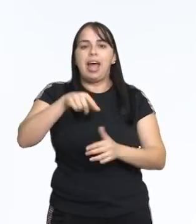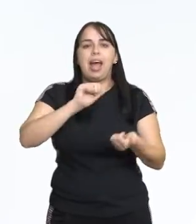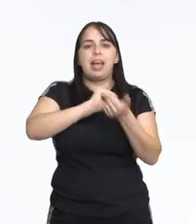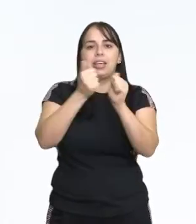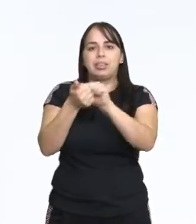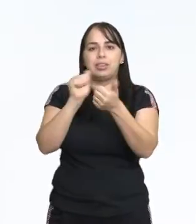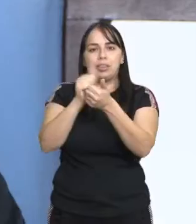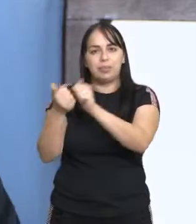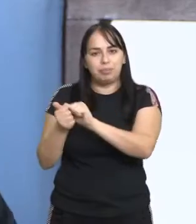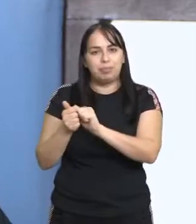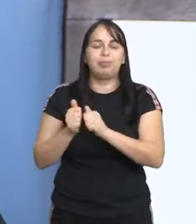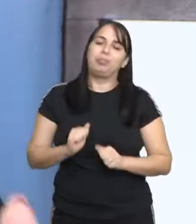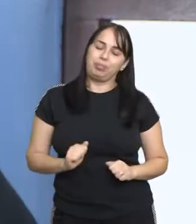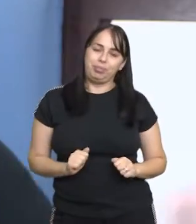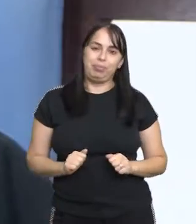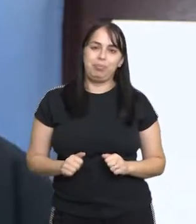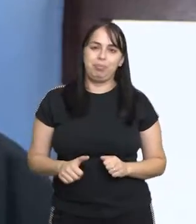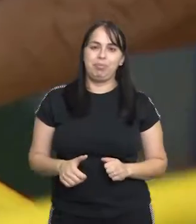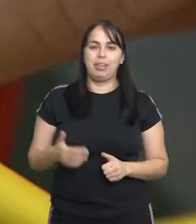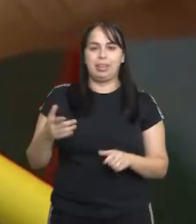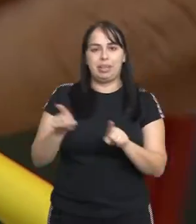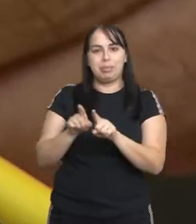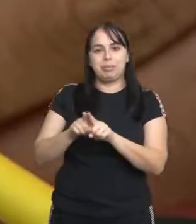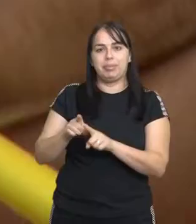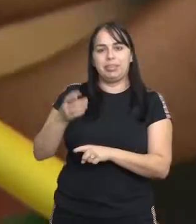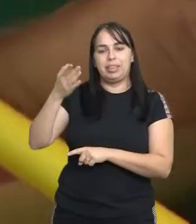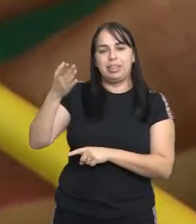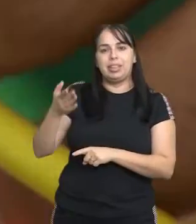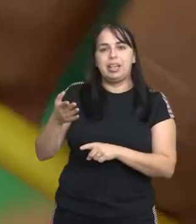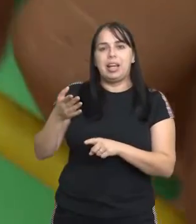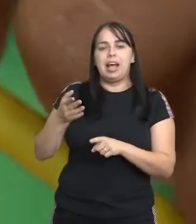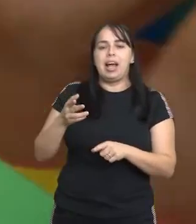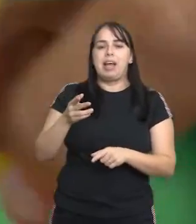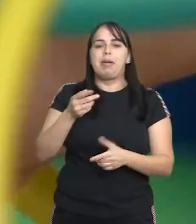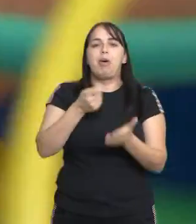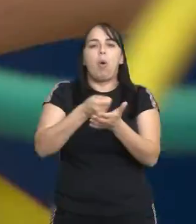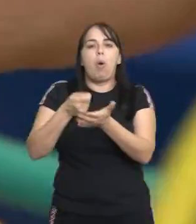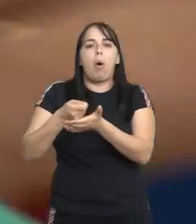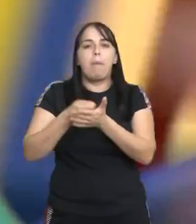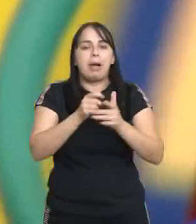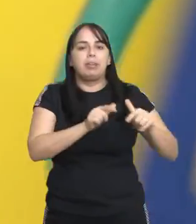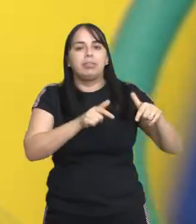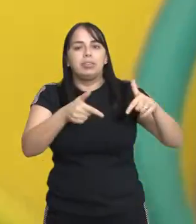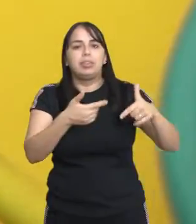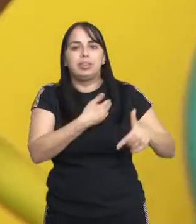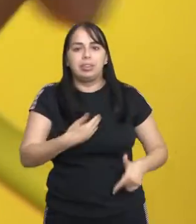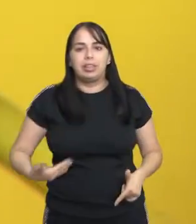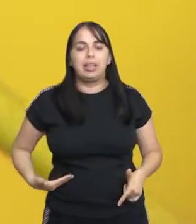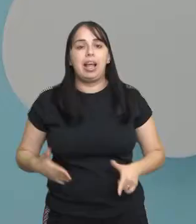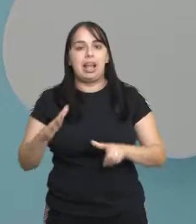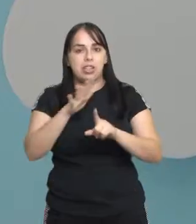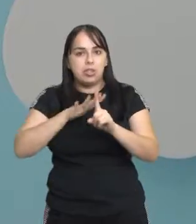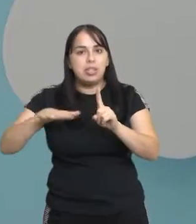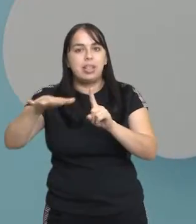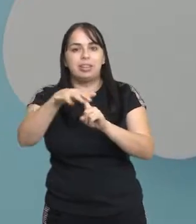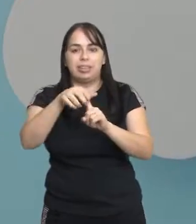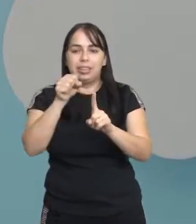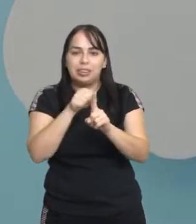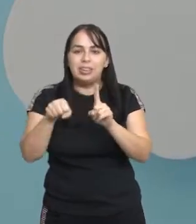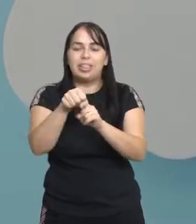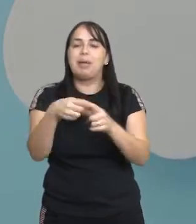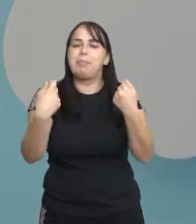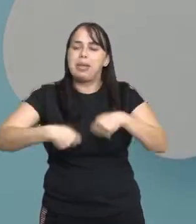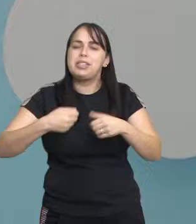dois lados. Ainda segundo a Sara, a cobrança por políticas públicas deve vir também de toda a sociedade. E por isso é